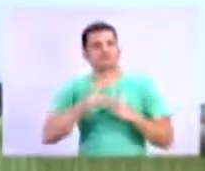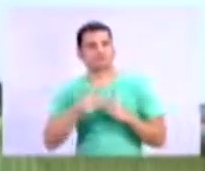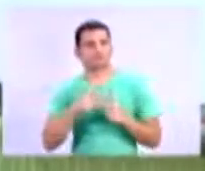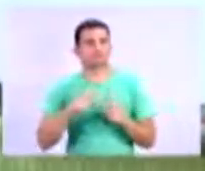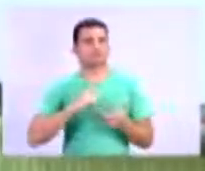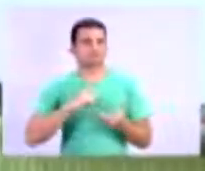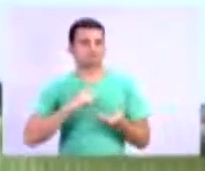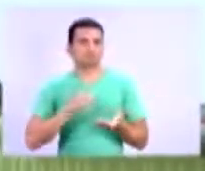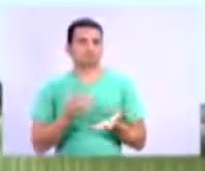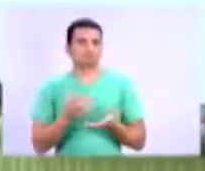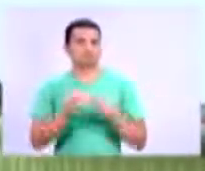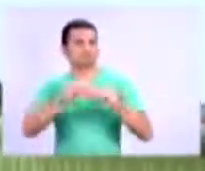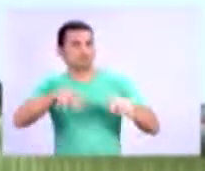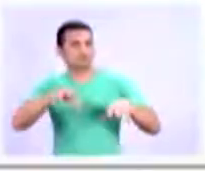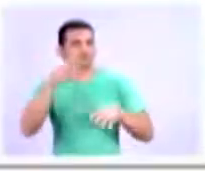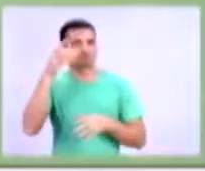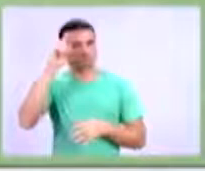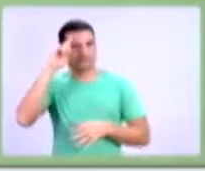o nosso dia a dia.